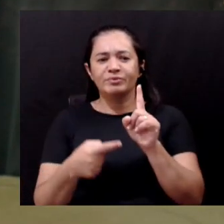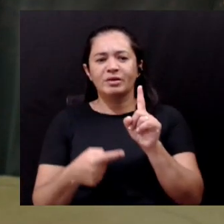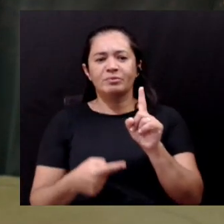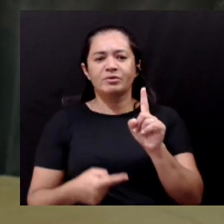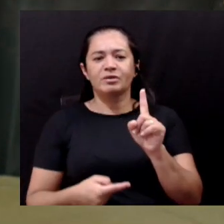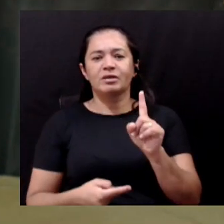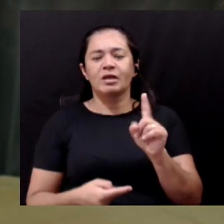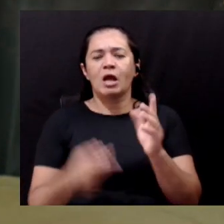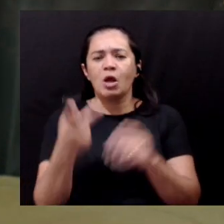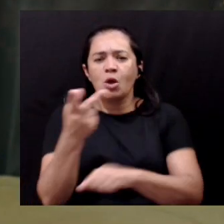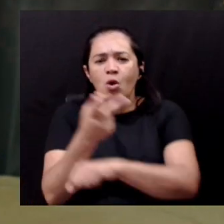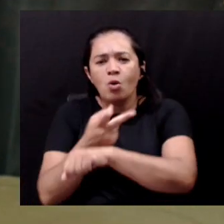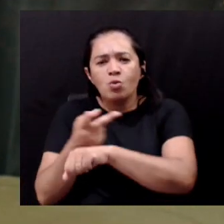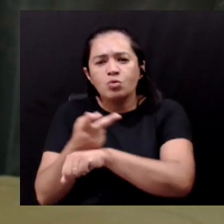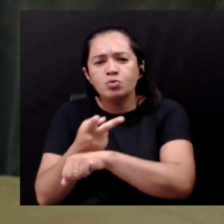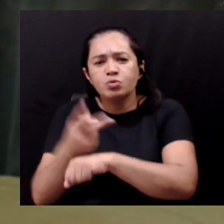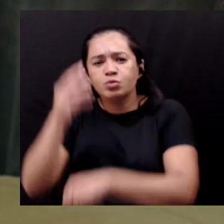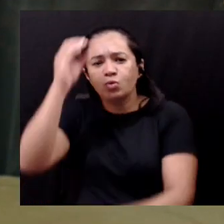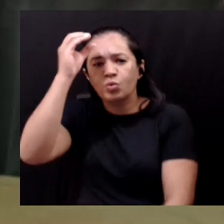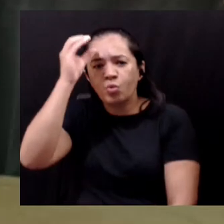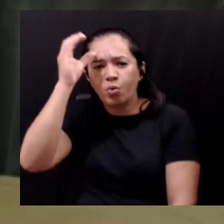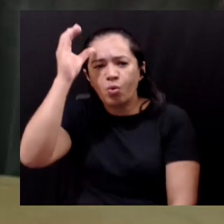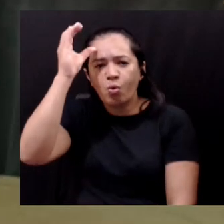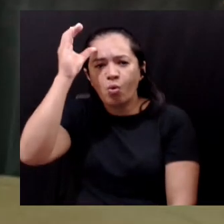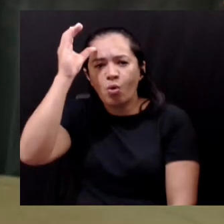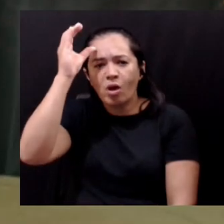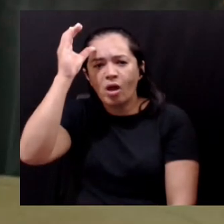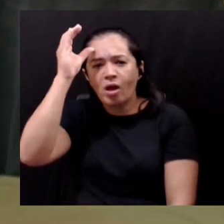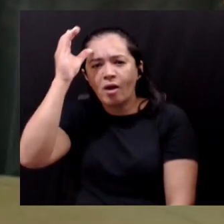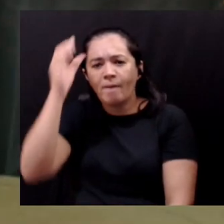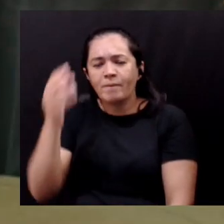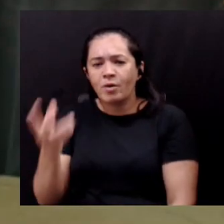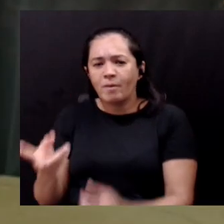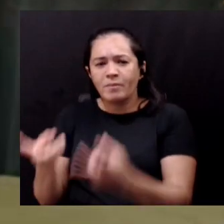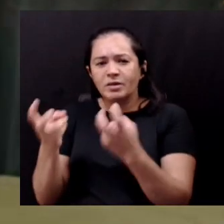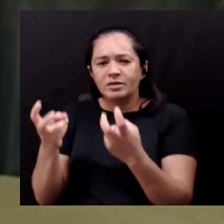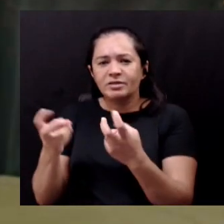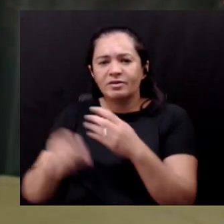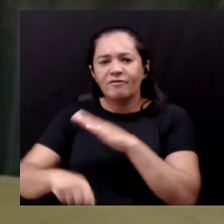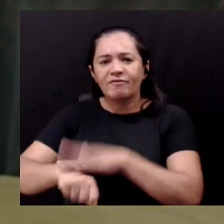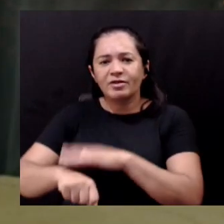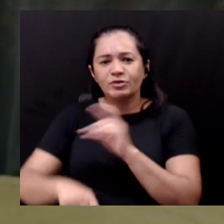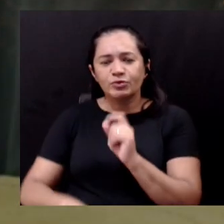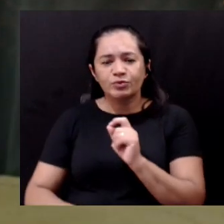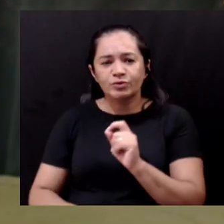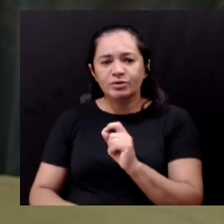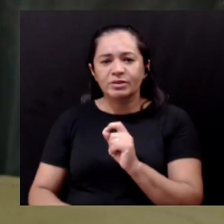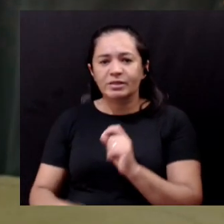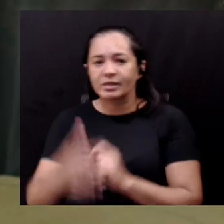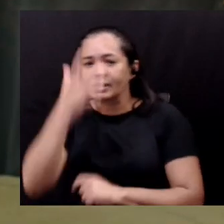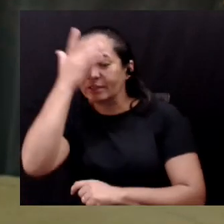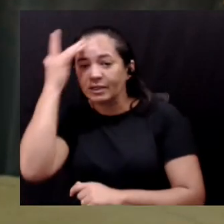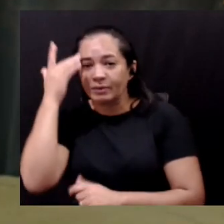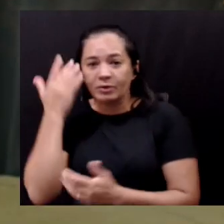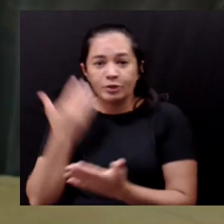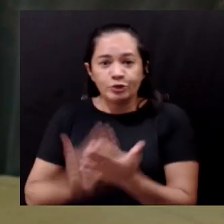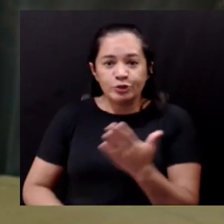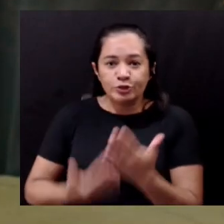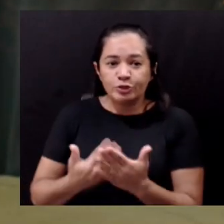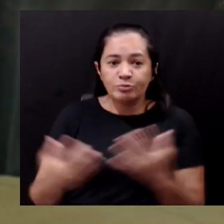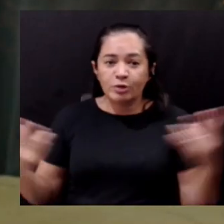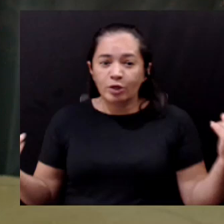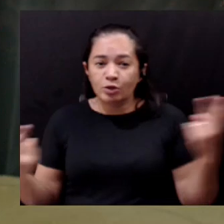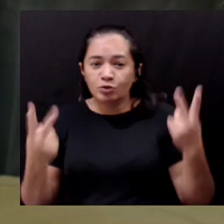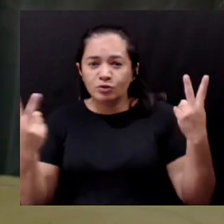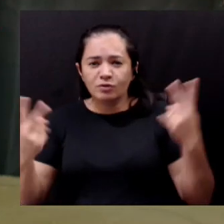a busca por reconhecimento pode fazer com que alguém se perca de seus valores e passe